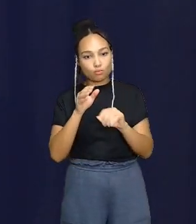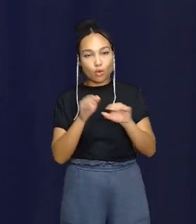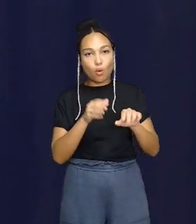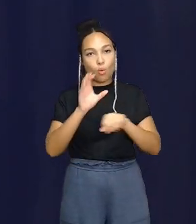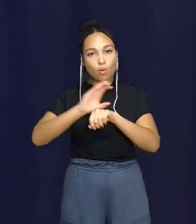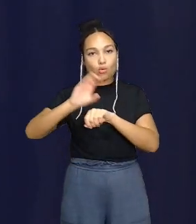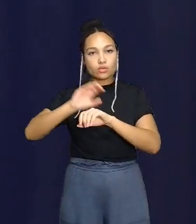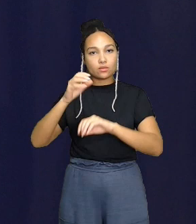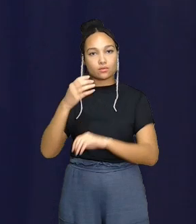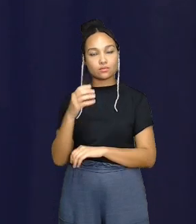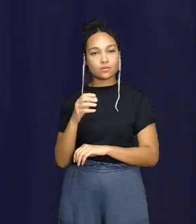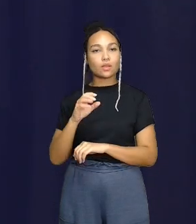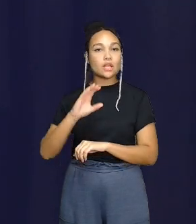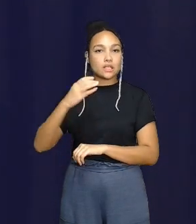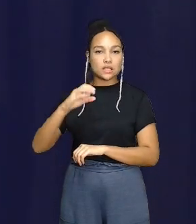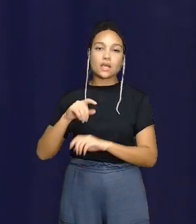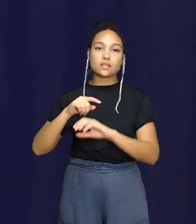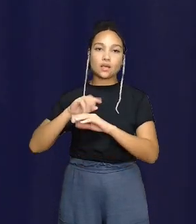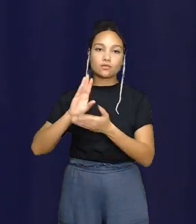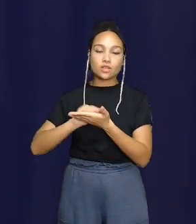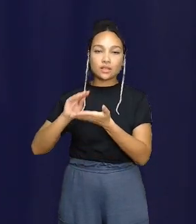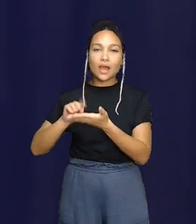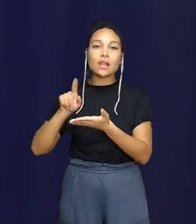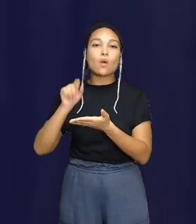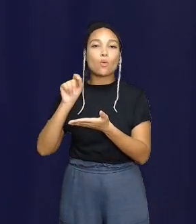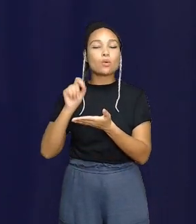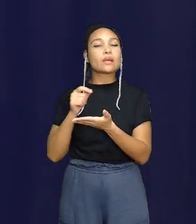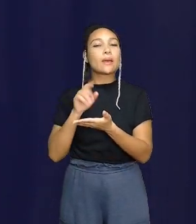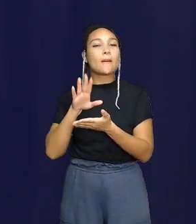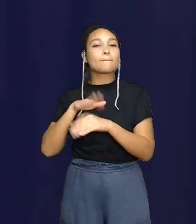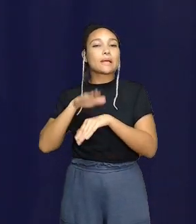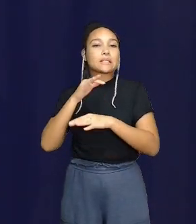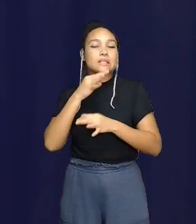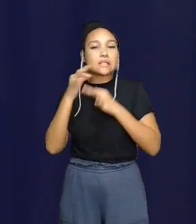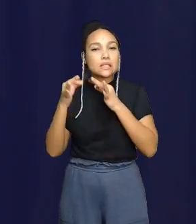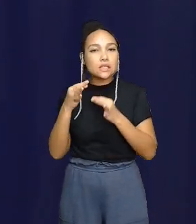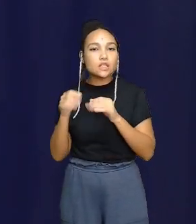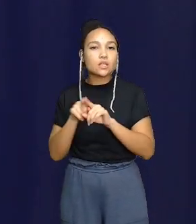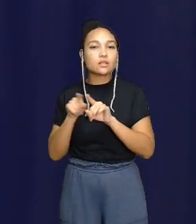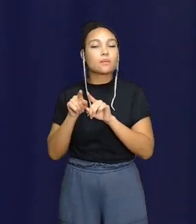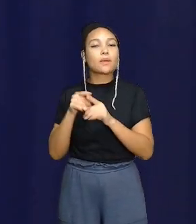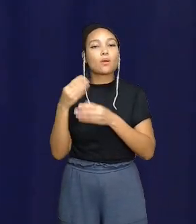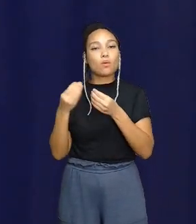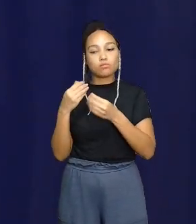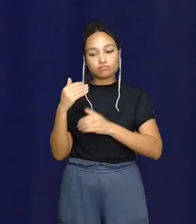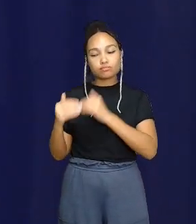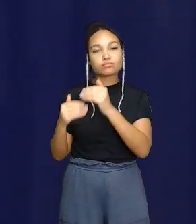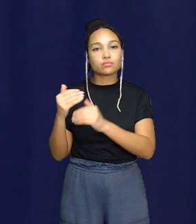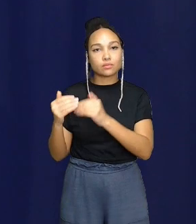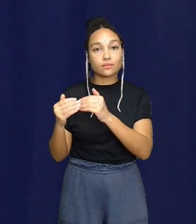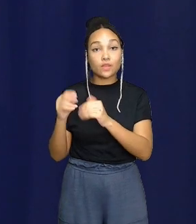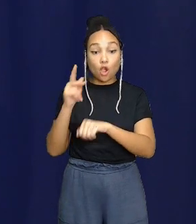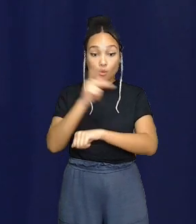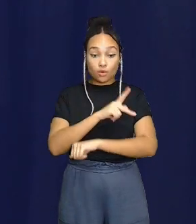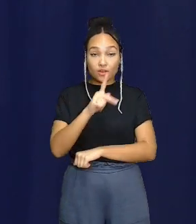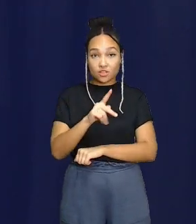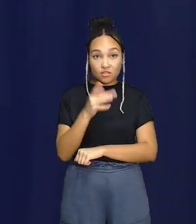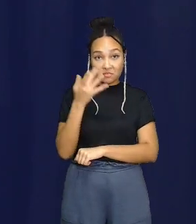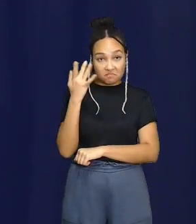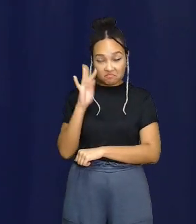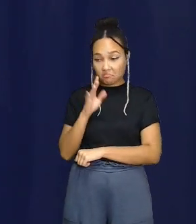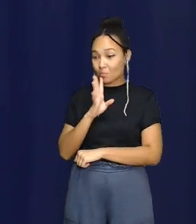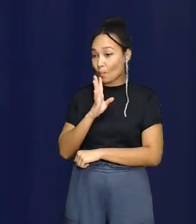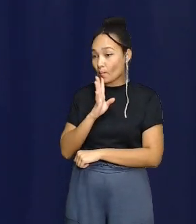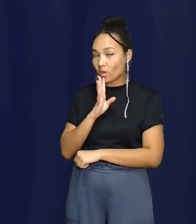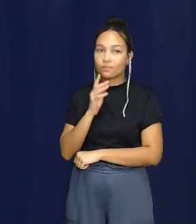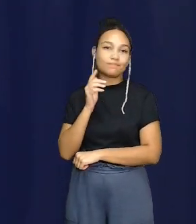de produção, de crítica, de mobilizar o conhecimento. E o professor que não sabe fazer isso não consegue mobilizar